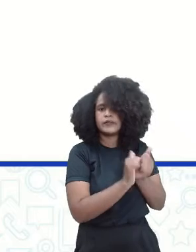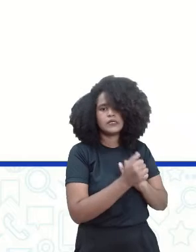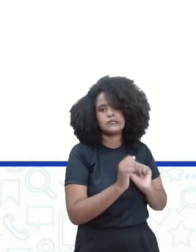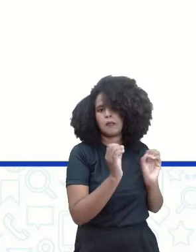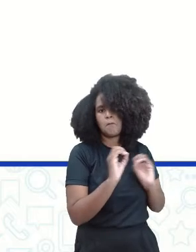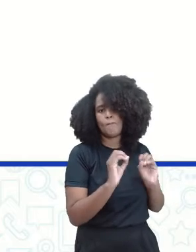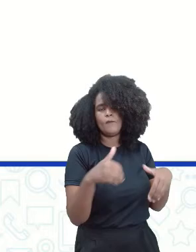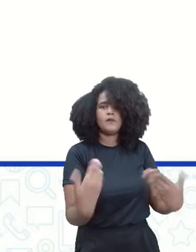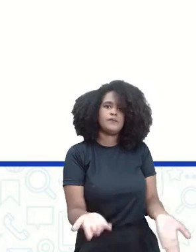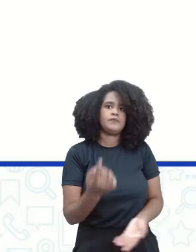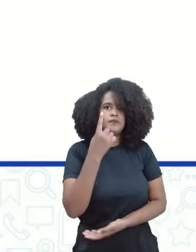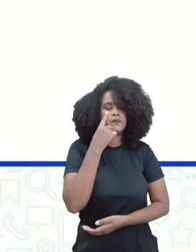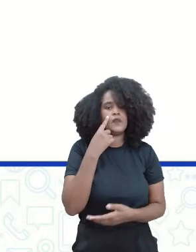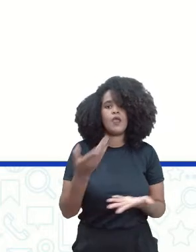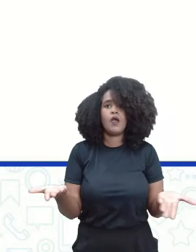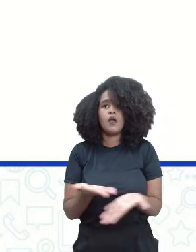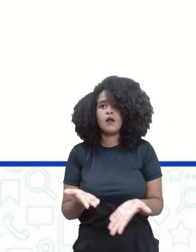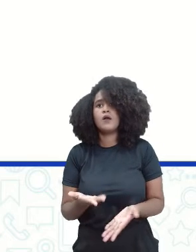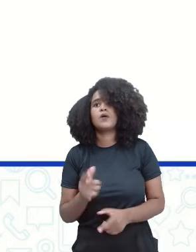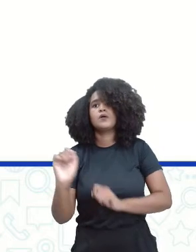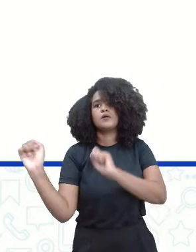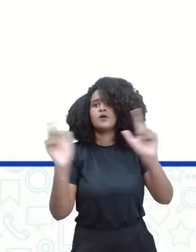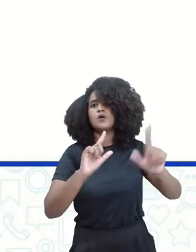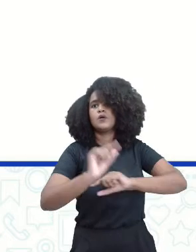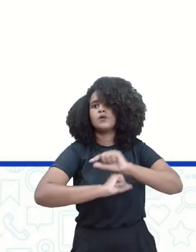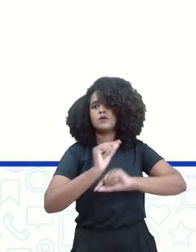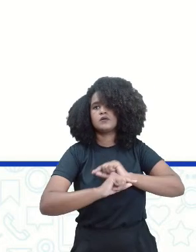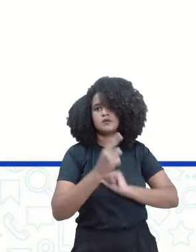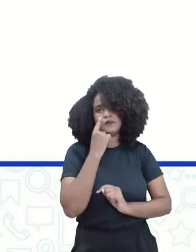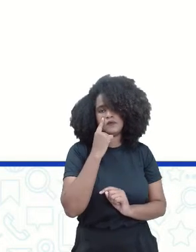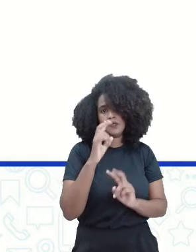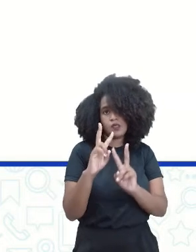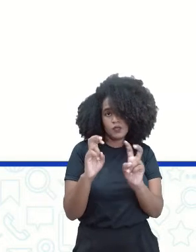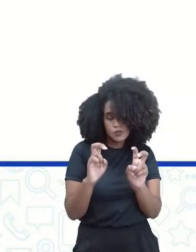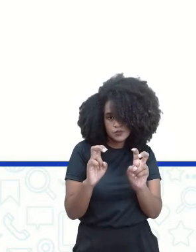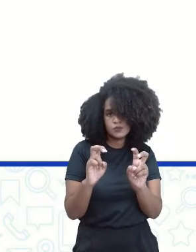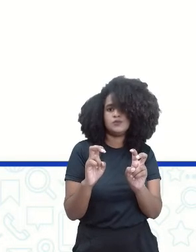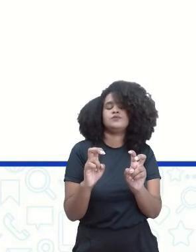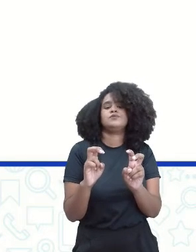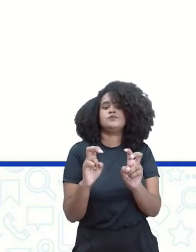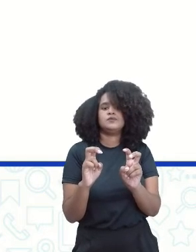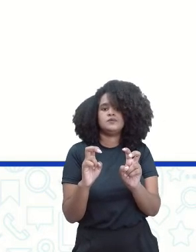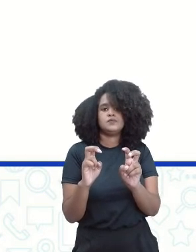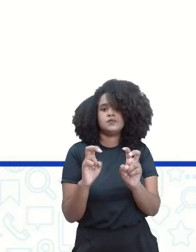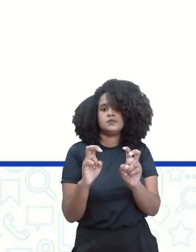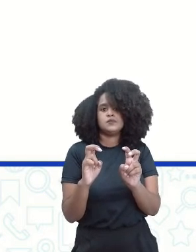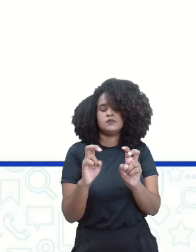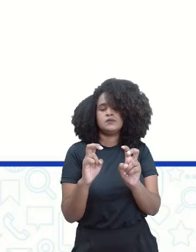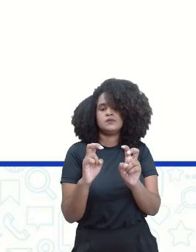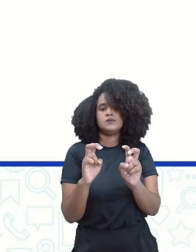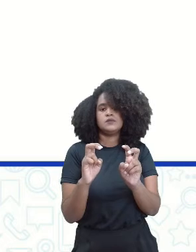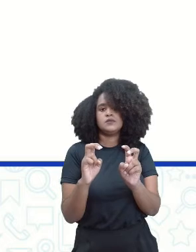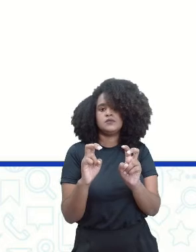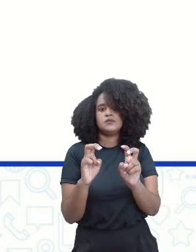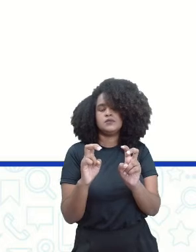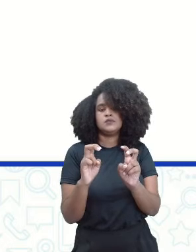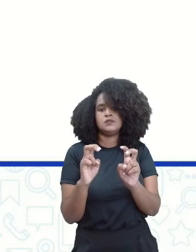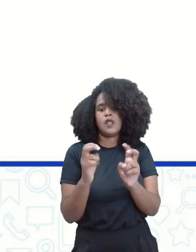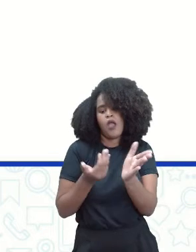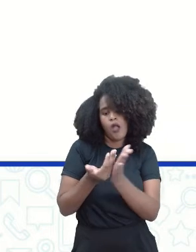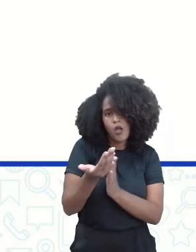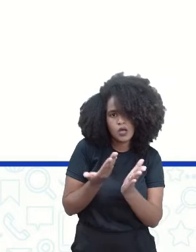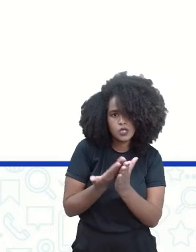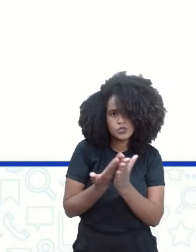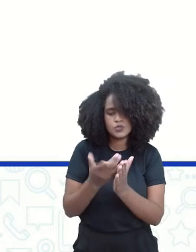que é que nós temos mais? Nós temos aí, né, a questão mesmo, o processo de início aí do estudo